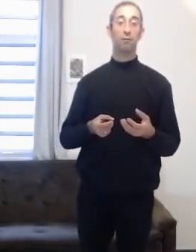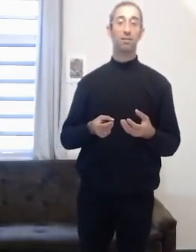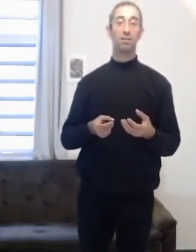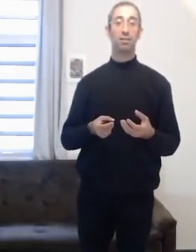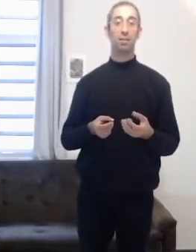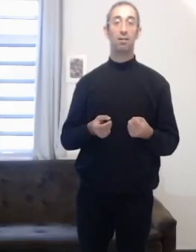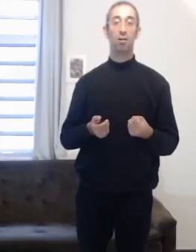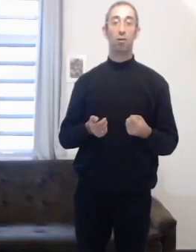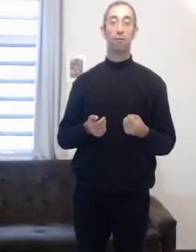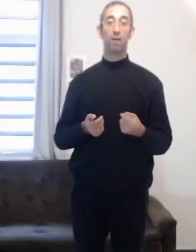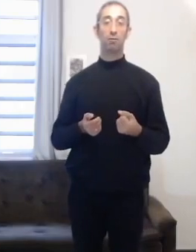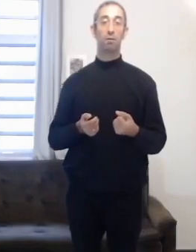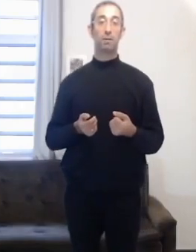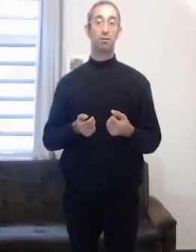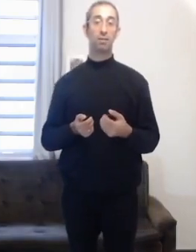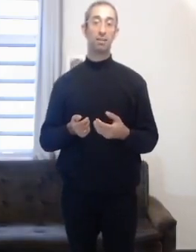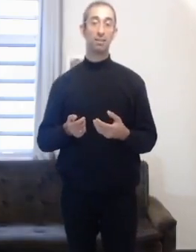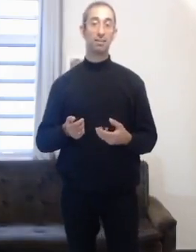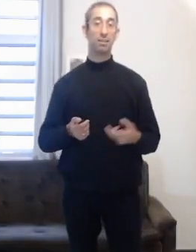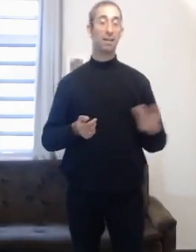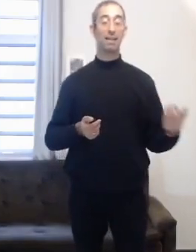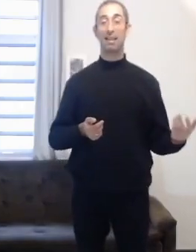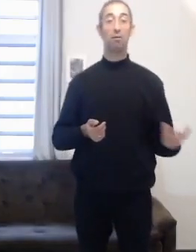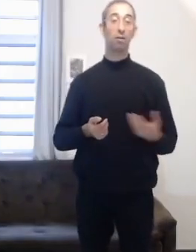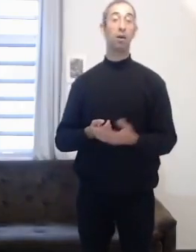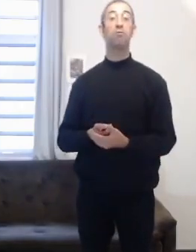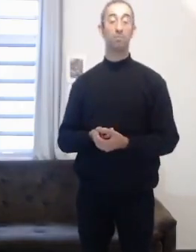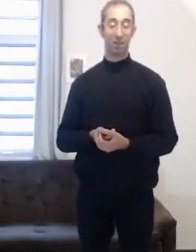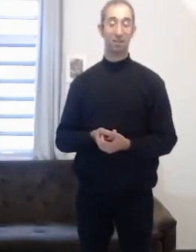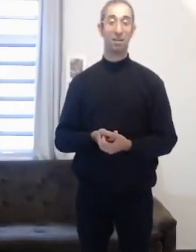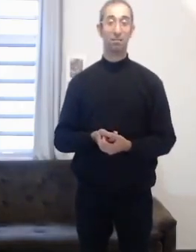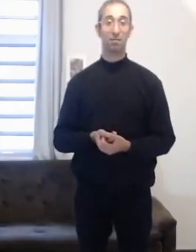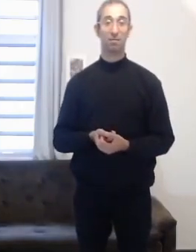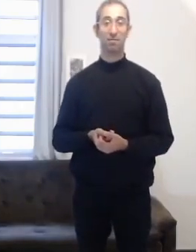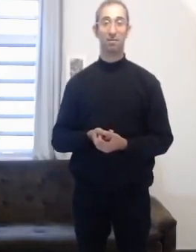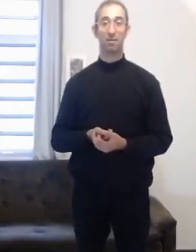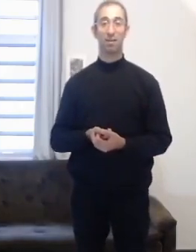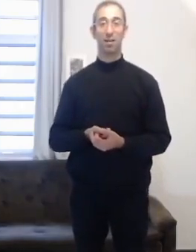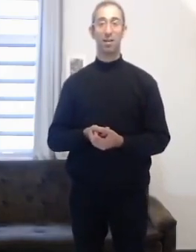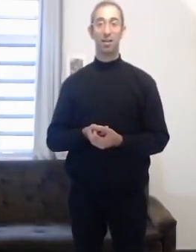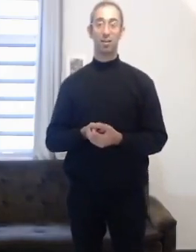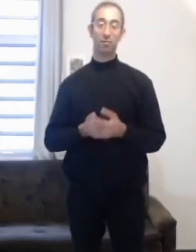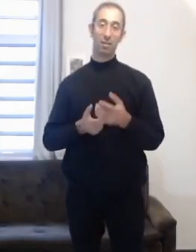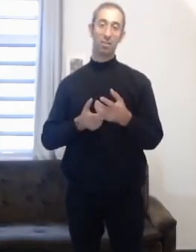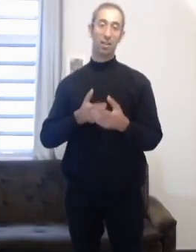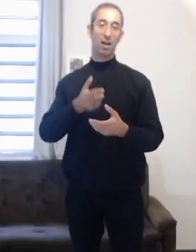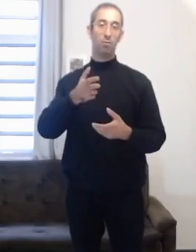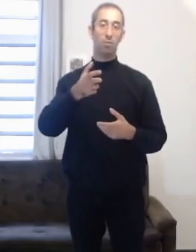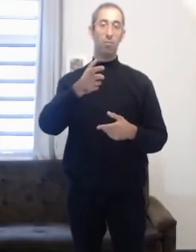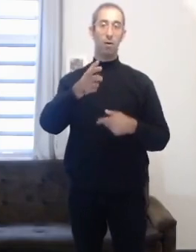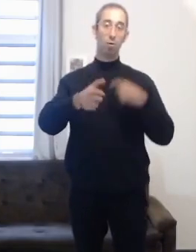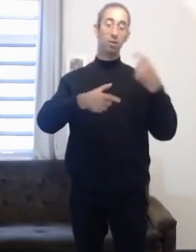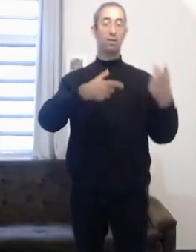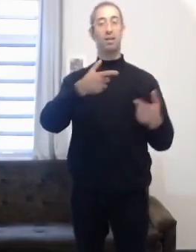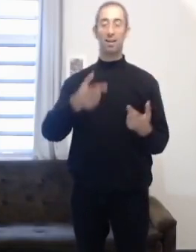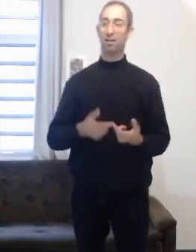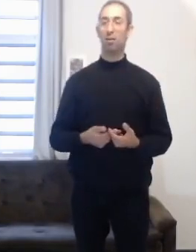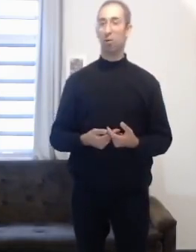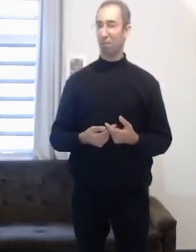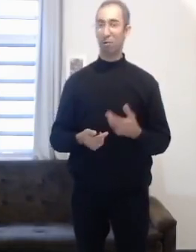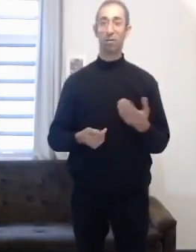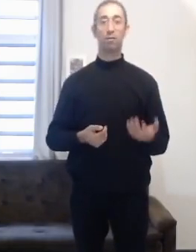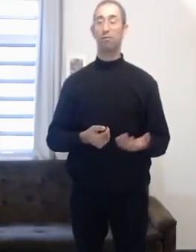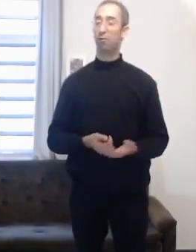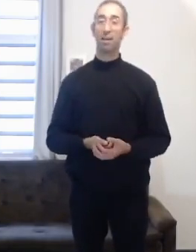também influencia o fato da pessoa se decidir se tratar ou não, por exemplo. Então, vai gerar uma outra,